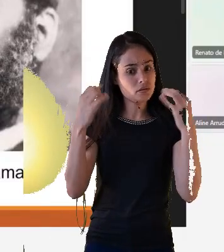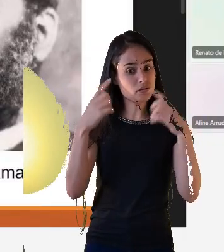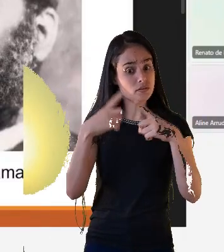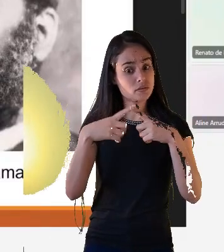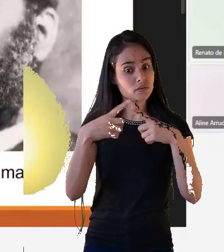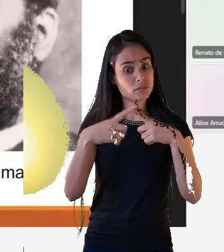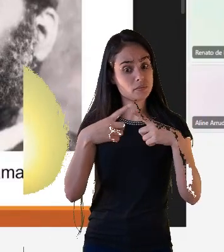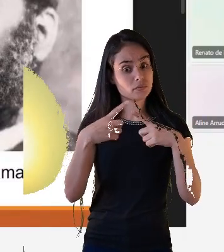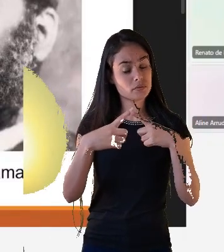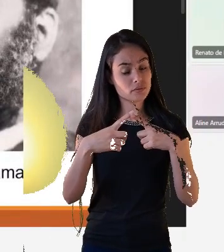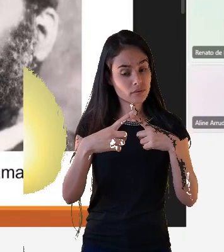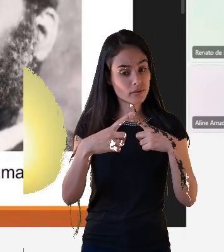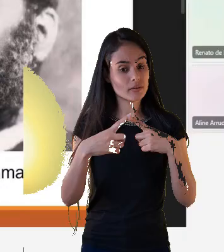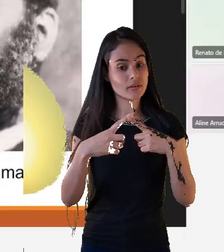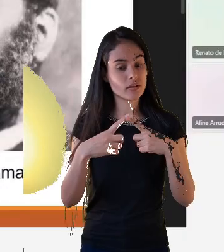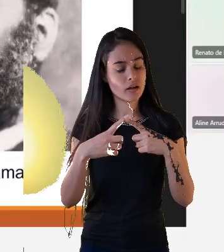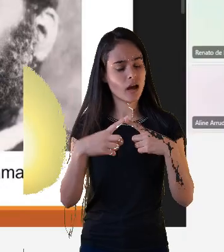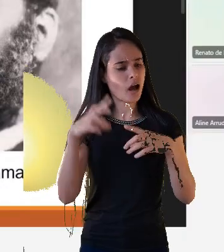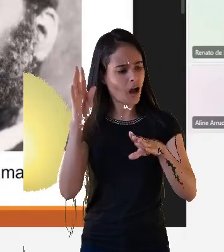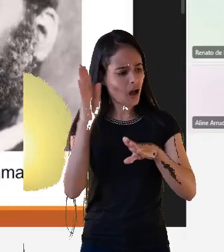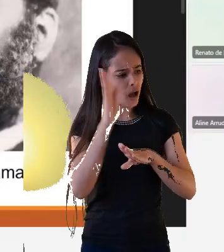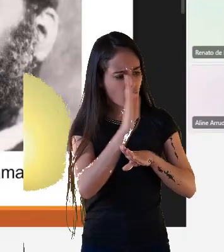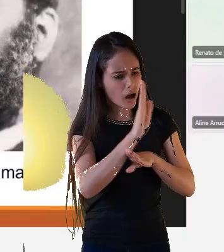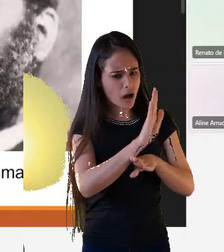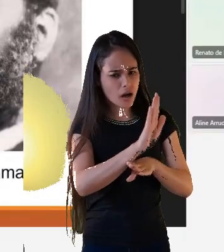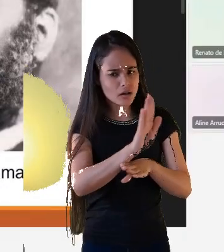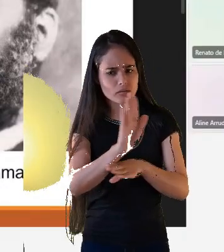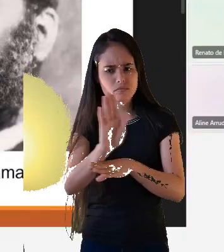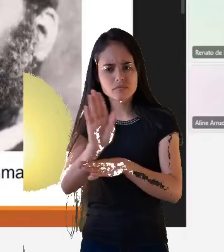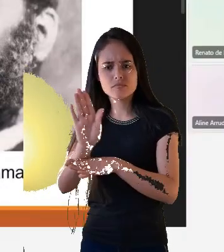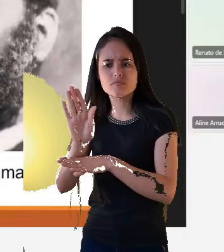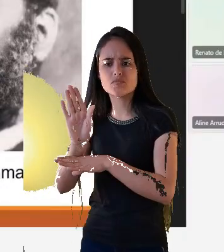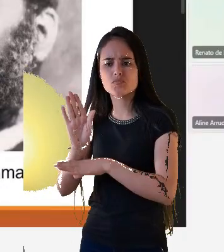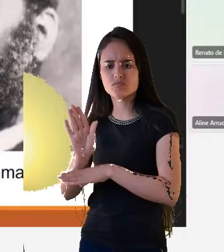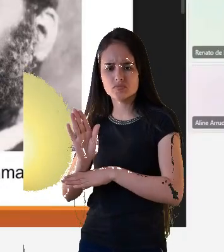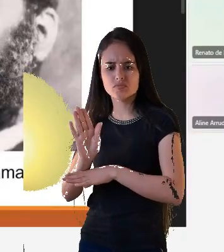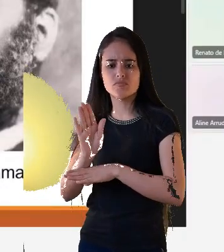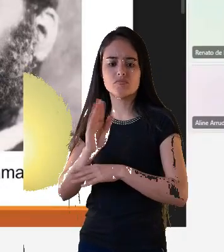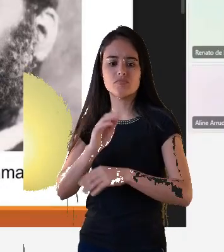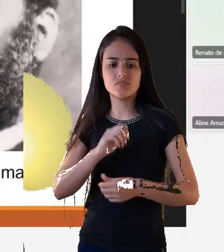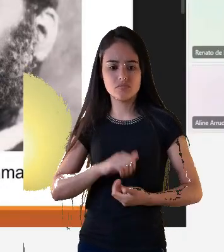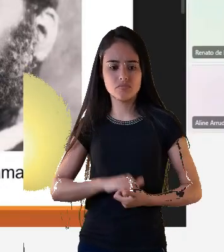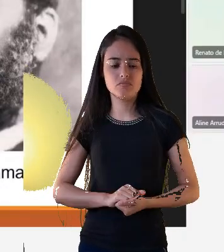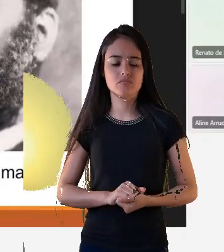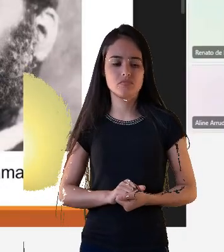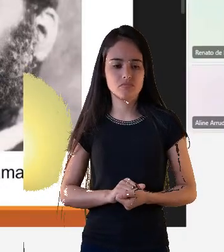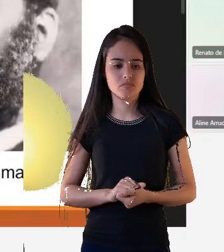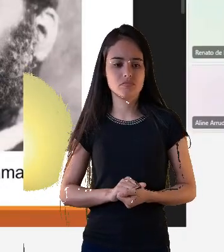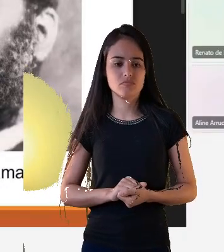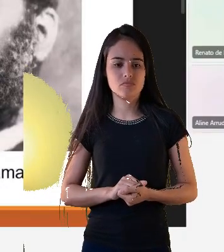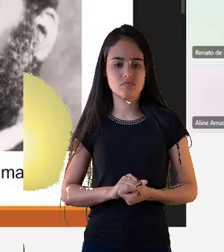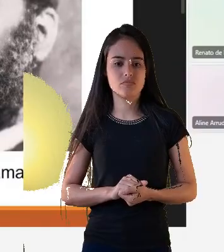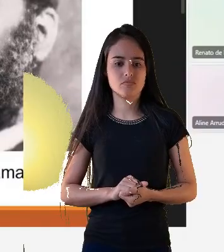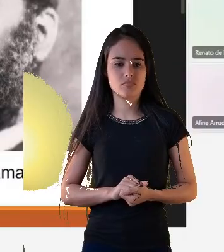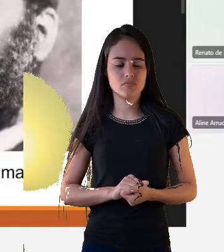né? Então, esses nomes foram nomes que foram importantíssimos para a política brasileira,